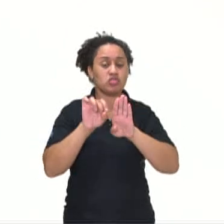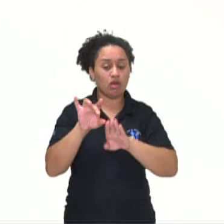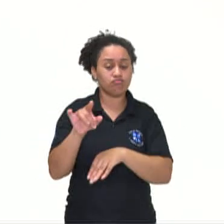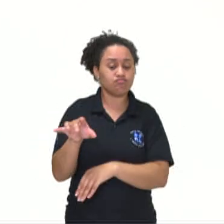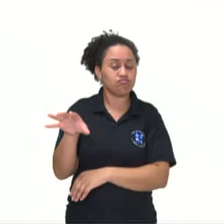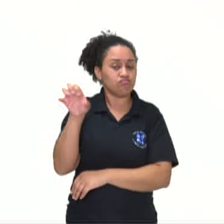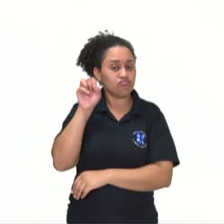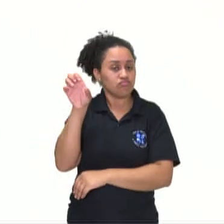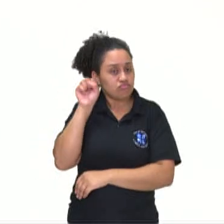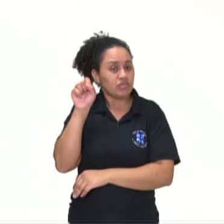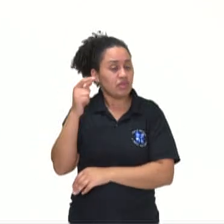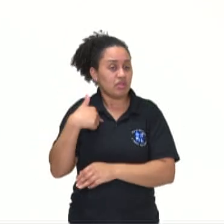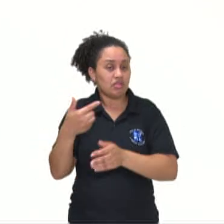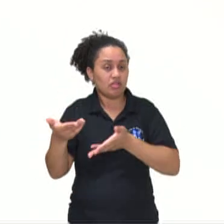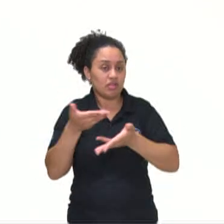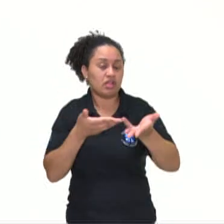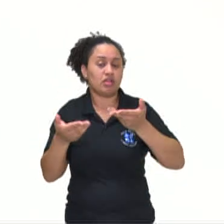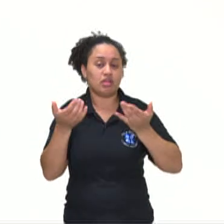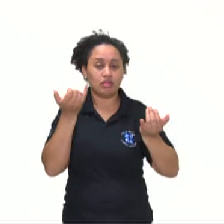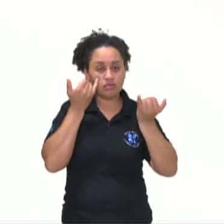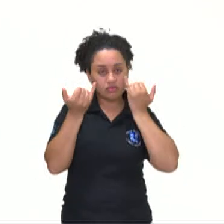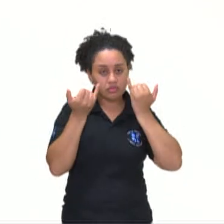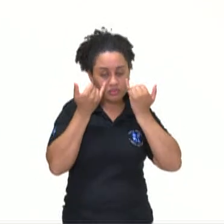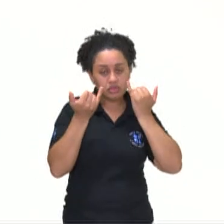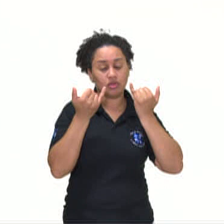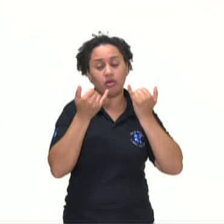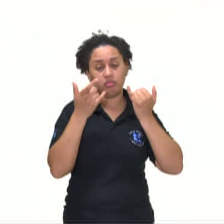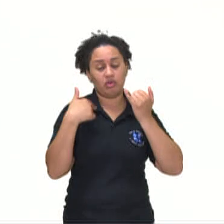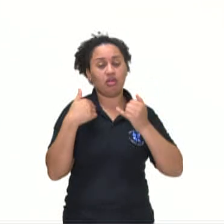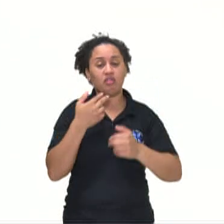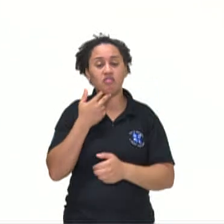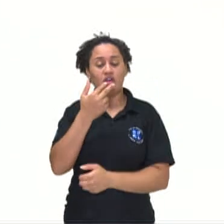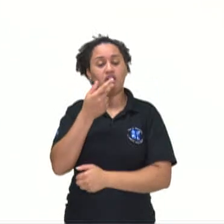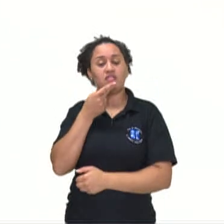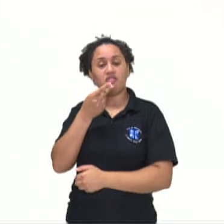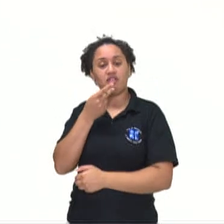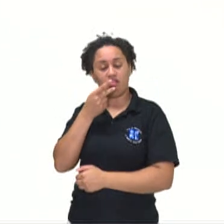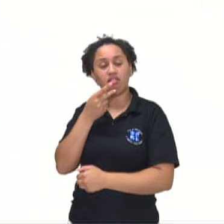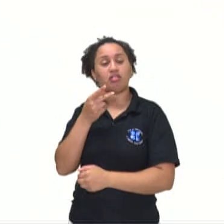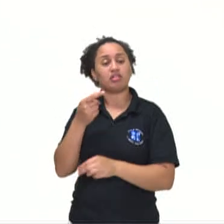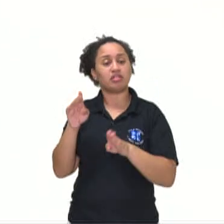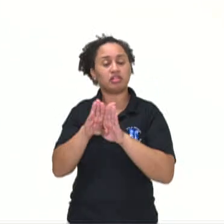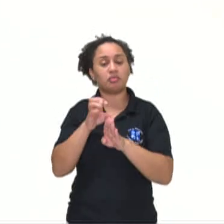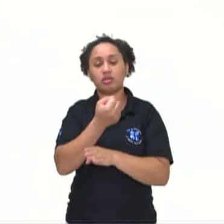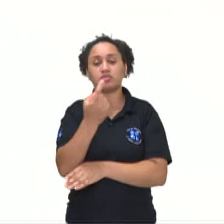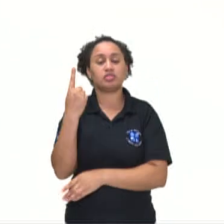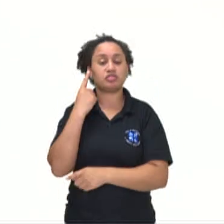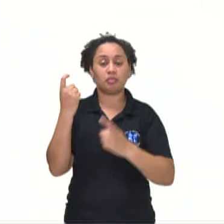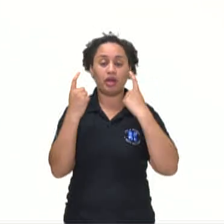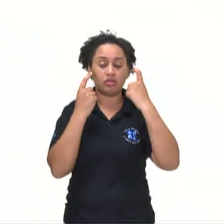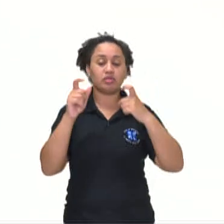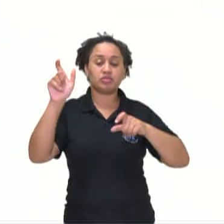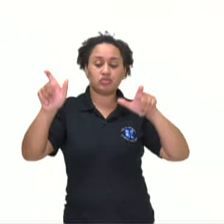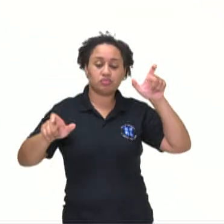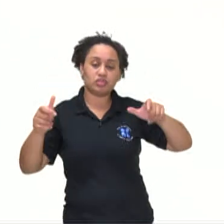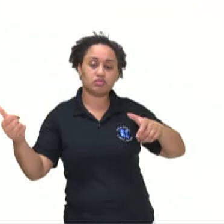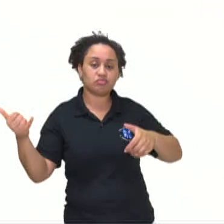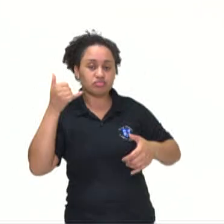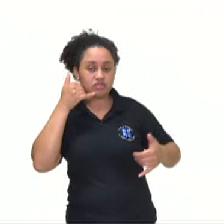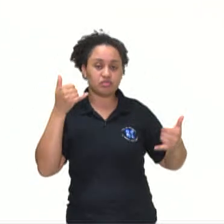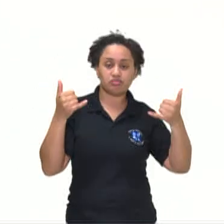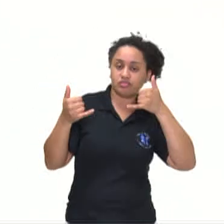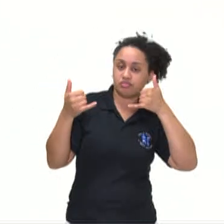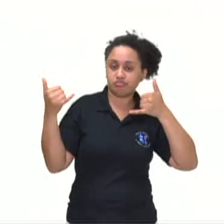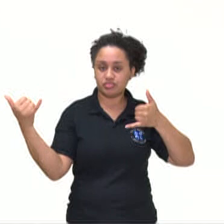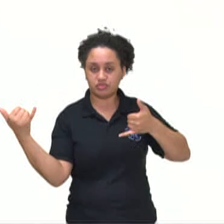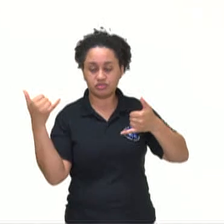que possibilita a transmissão de informações por meio da voz e de sinais sonoros entre duas pessoas. E esse sistema